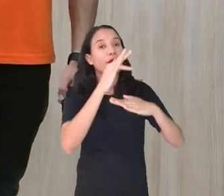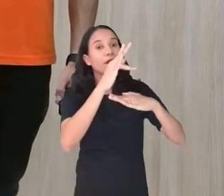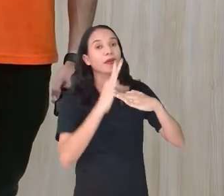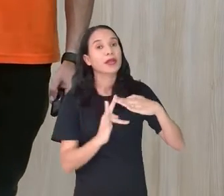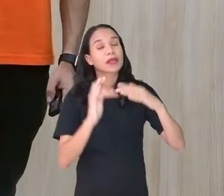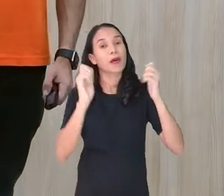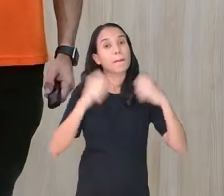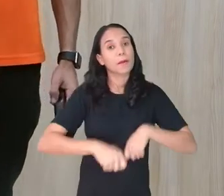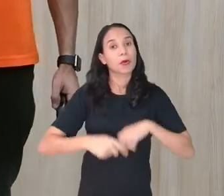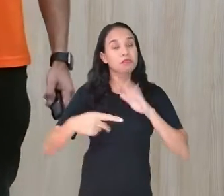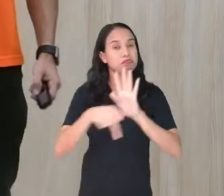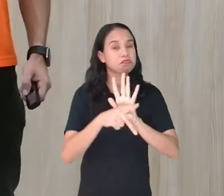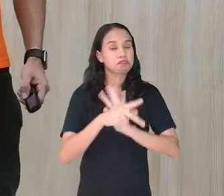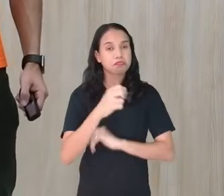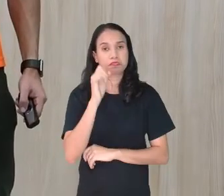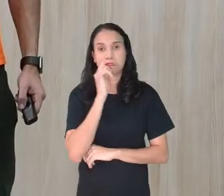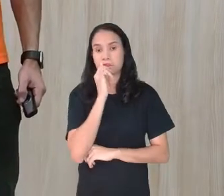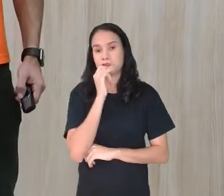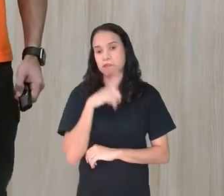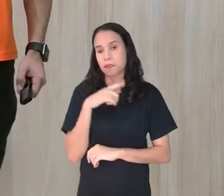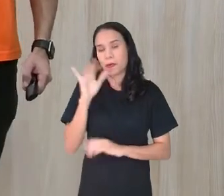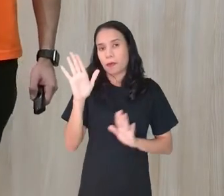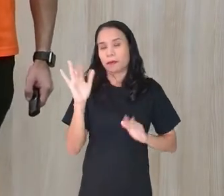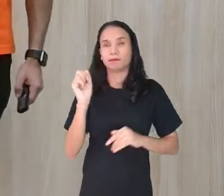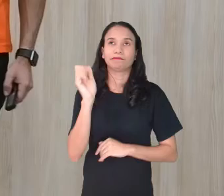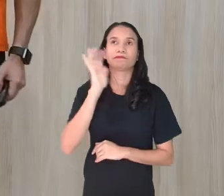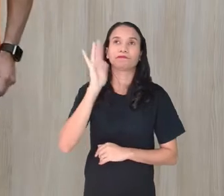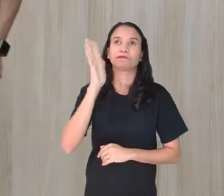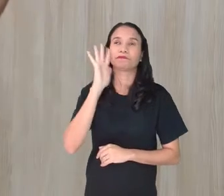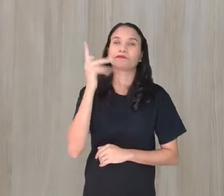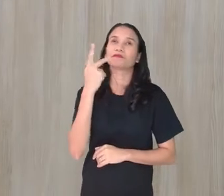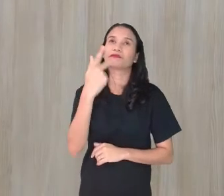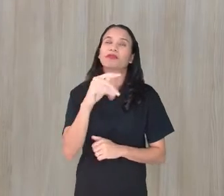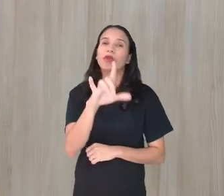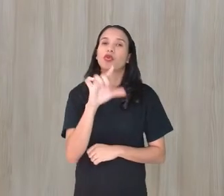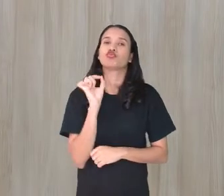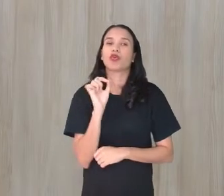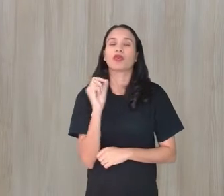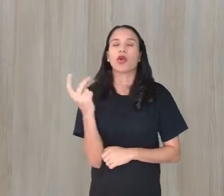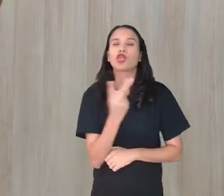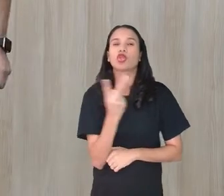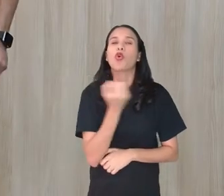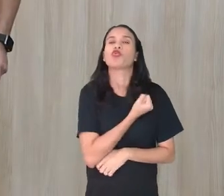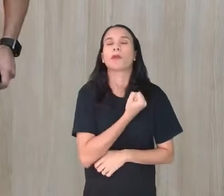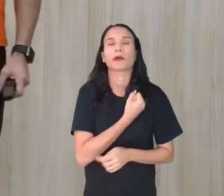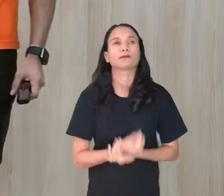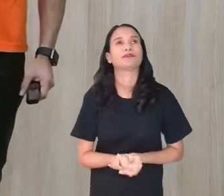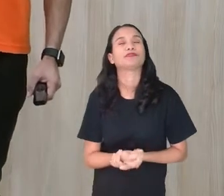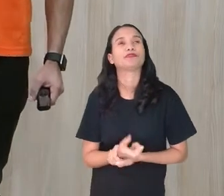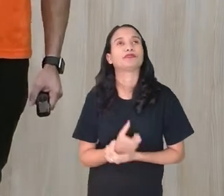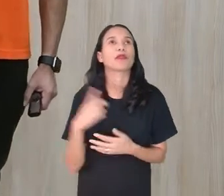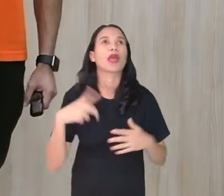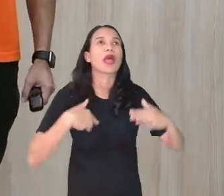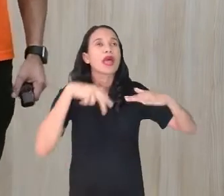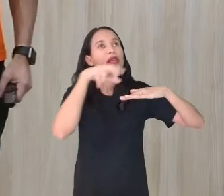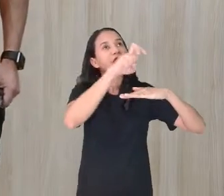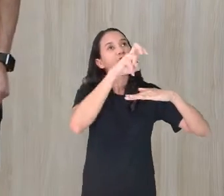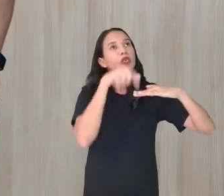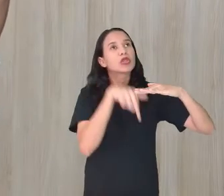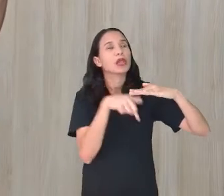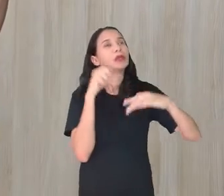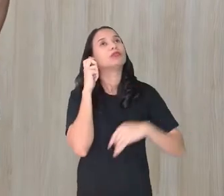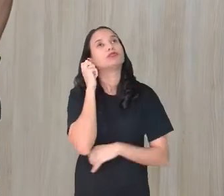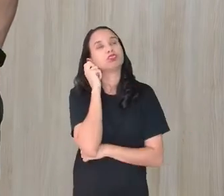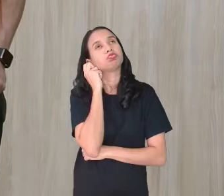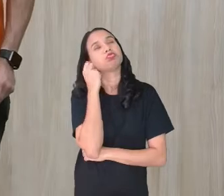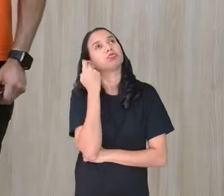pode fazer o seu próprio exemplo, tá? Então, imagina aí que você escolhe 2 números. Eu quero, Pedro, 5 e 7. Então,